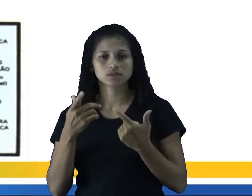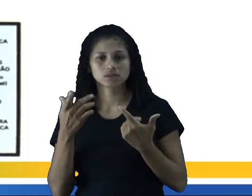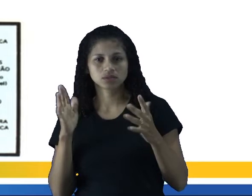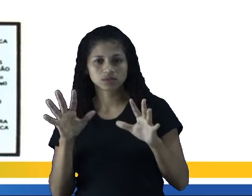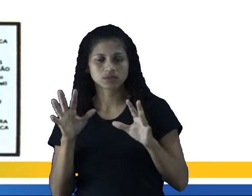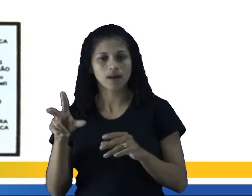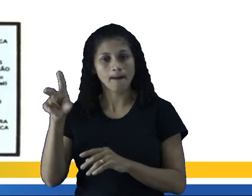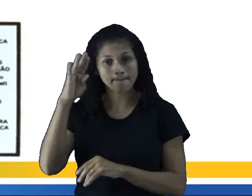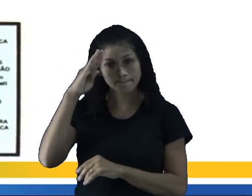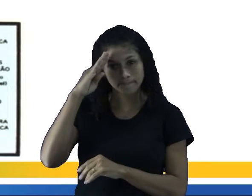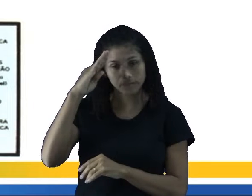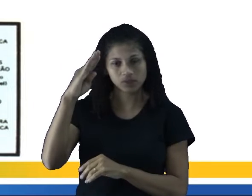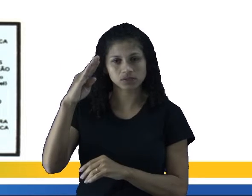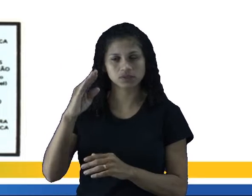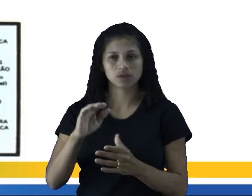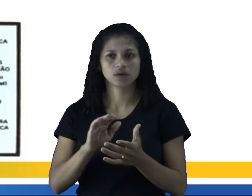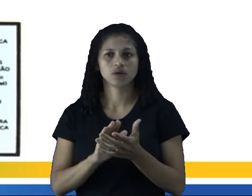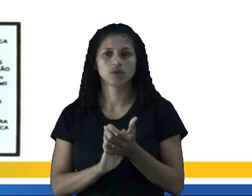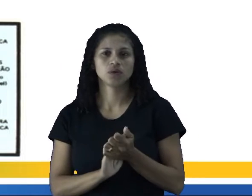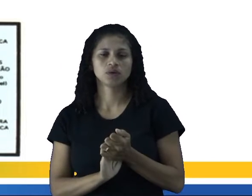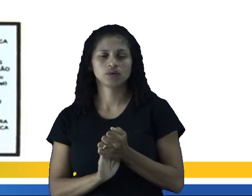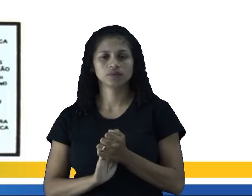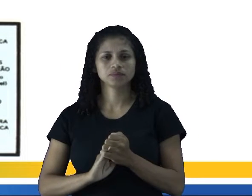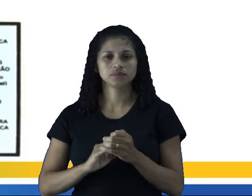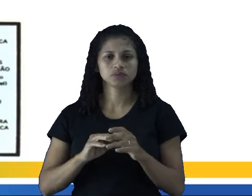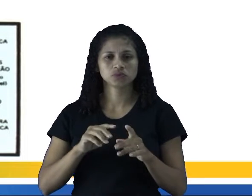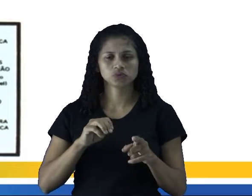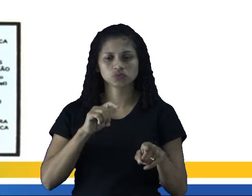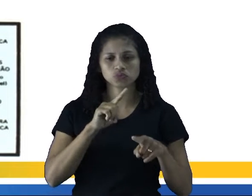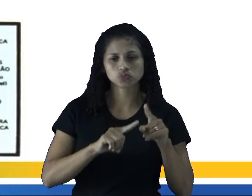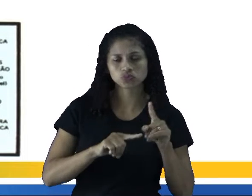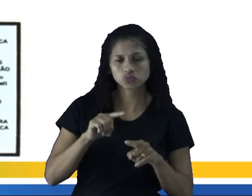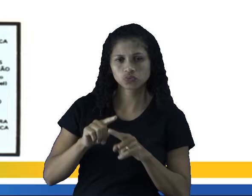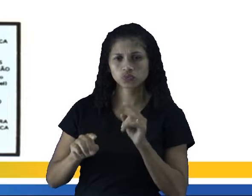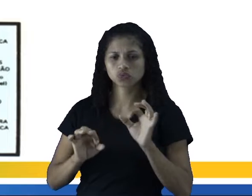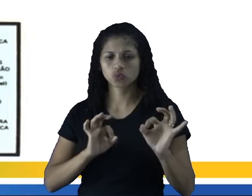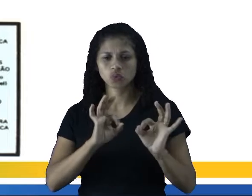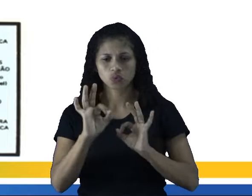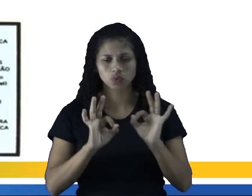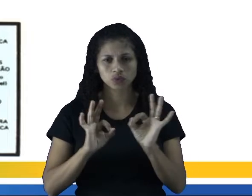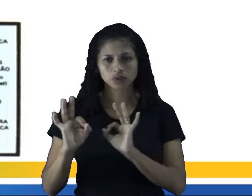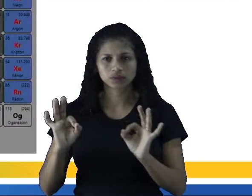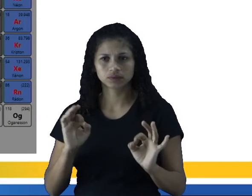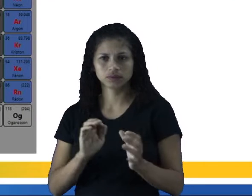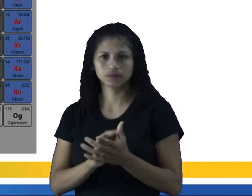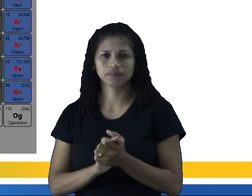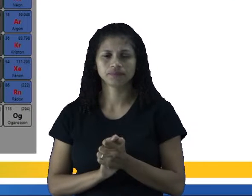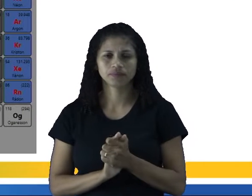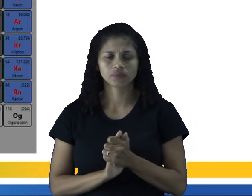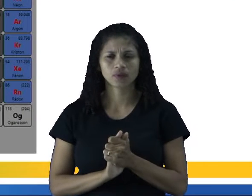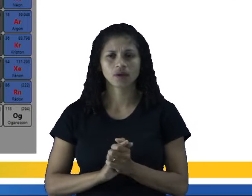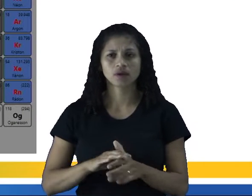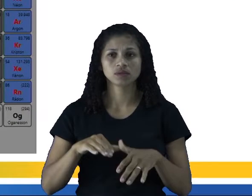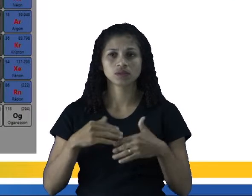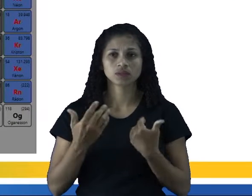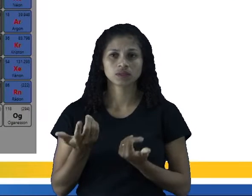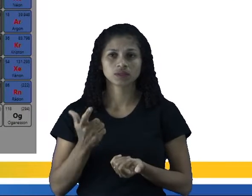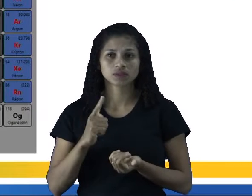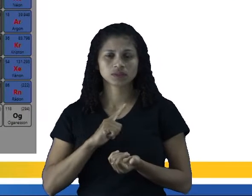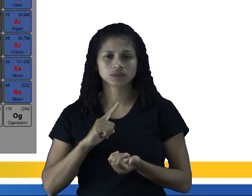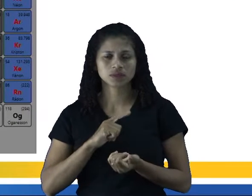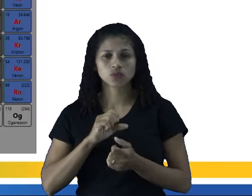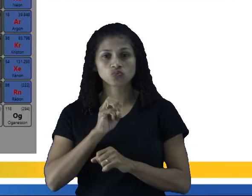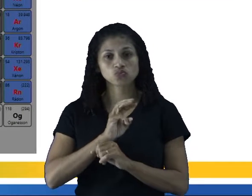a sua distribuição eletrônica, entre outras informações. Caso vocês tenham interesse, a gente tem um